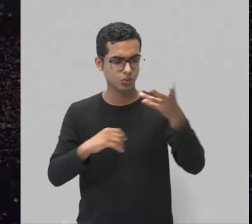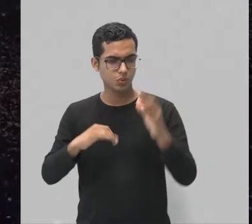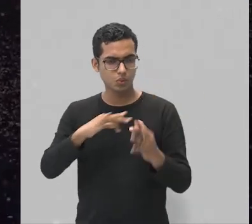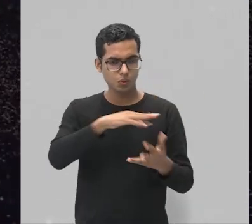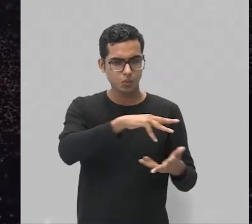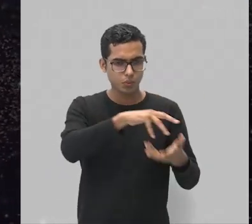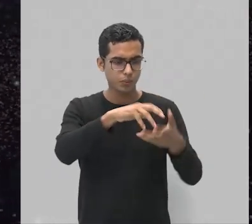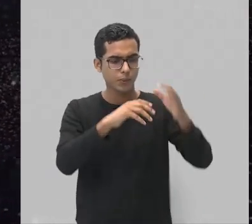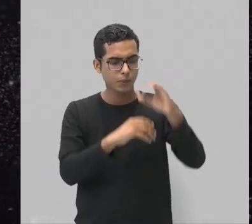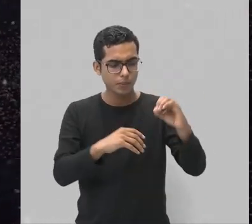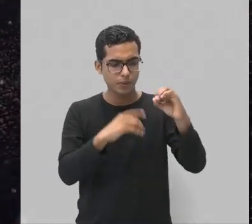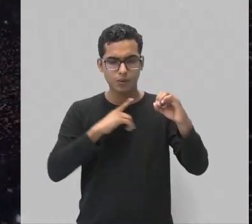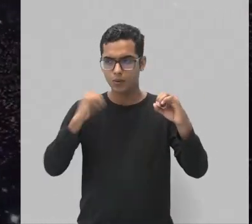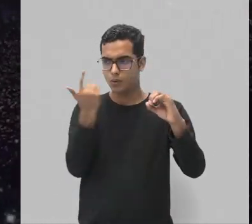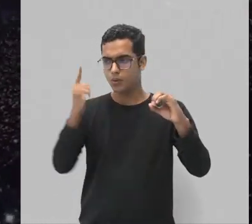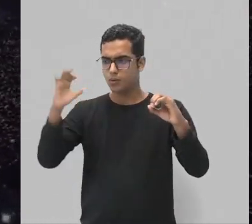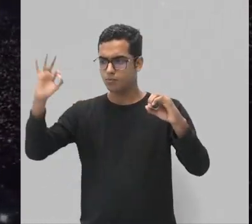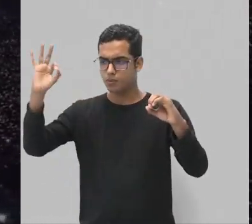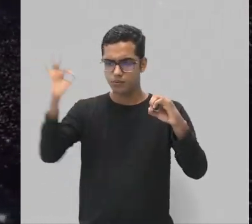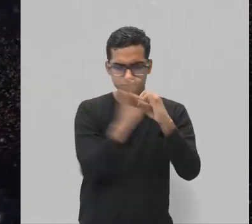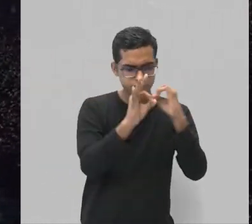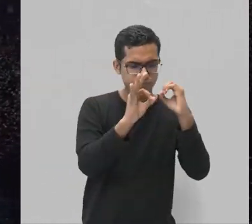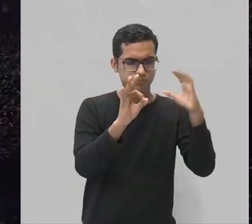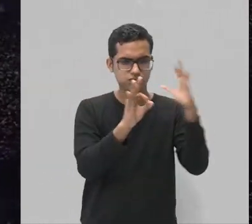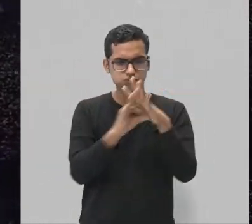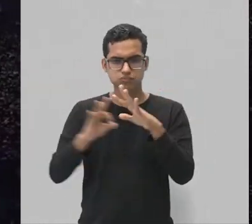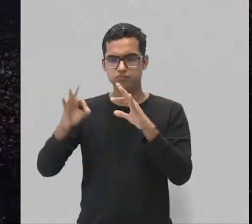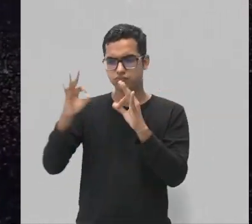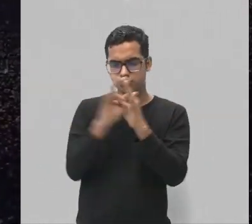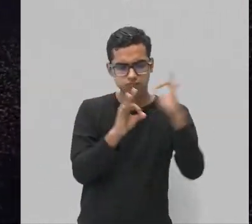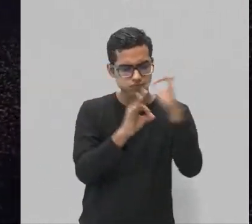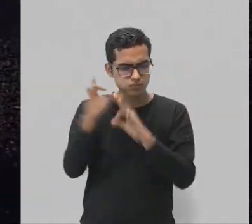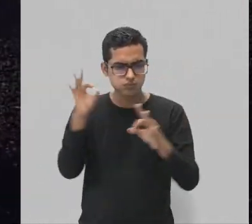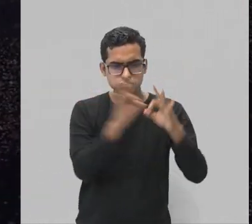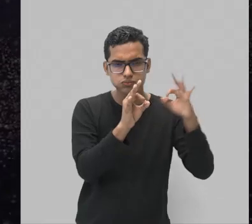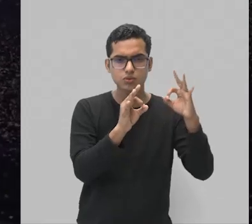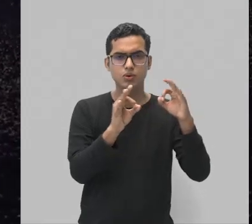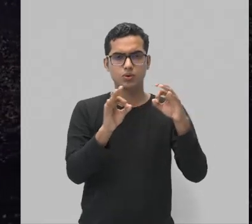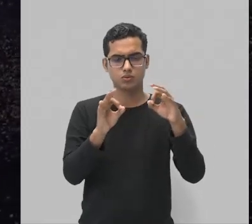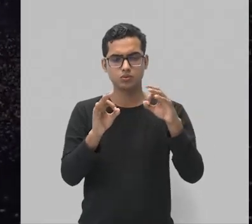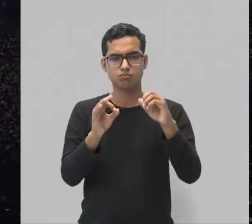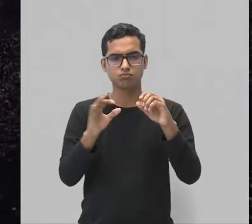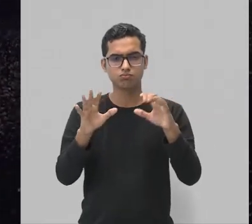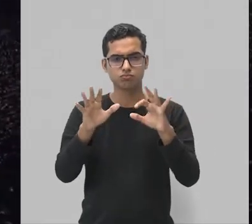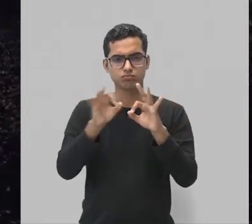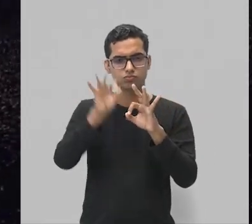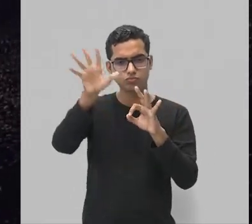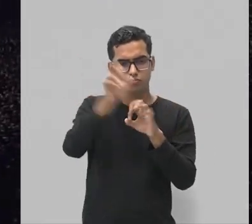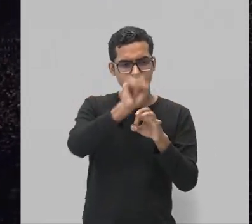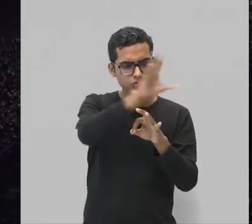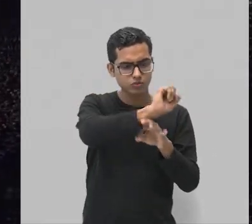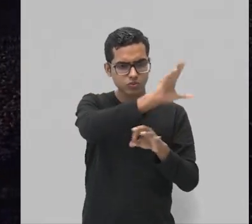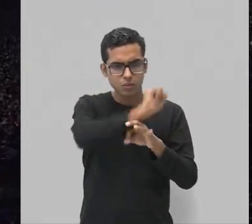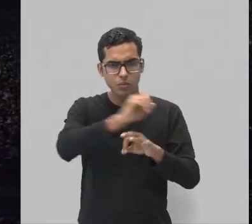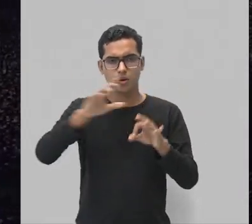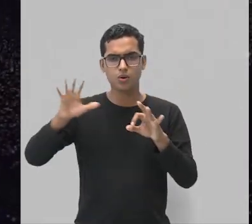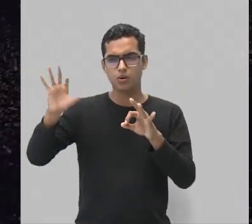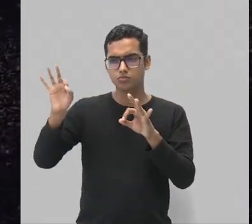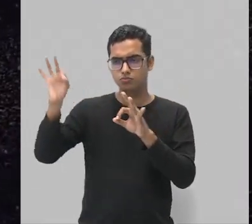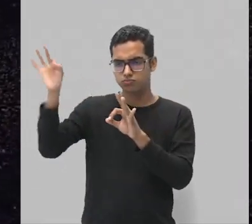vão absorvendo essas partículas, certo? E foi desta forma